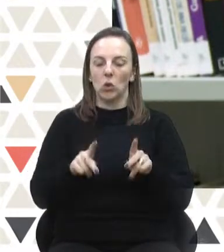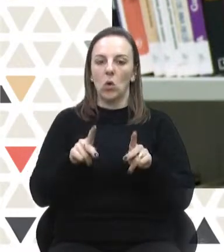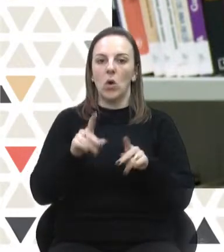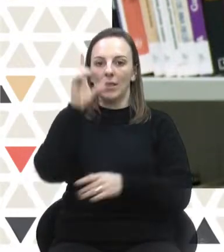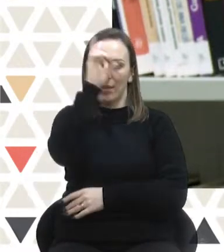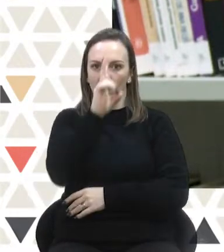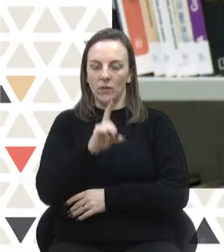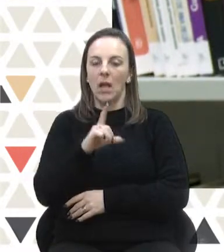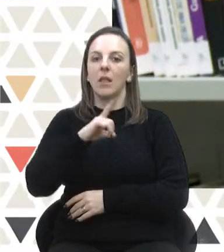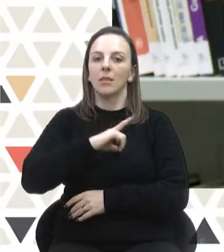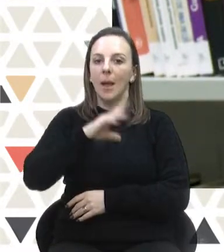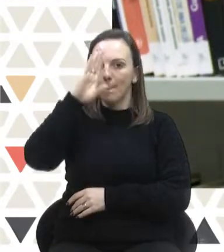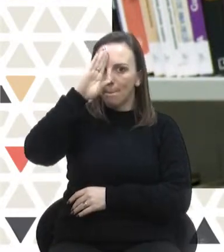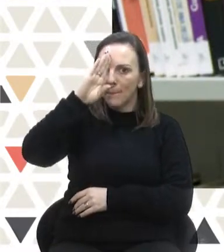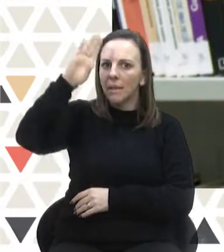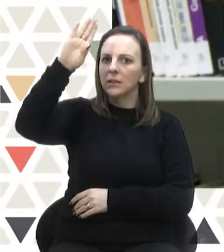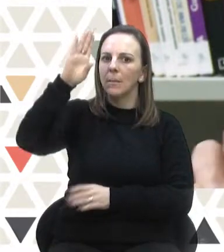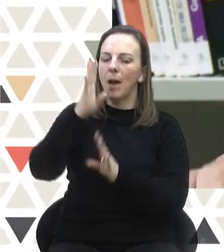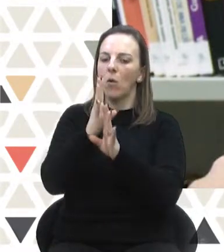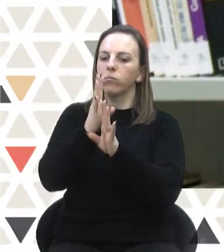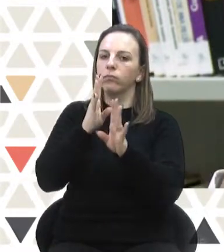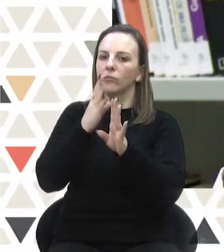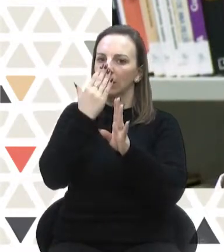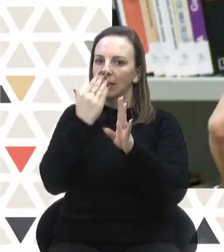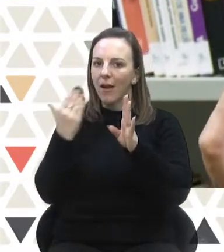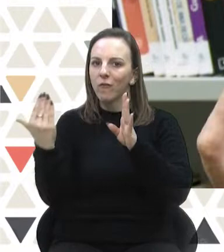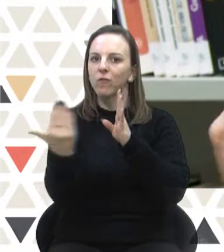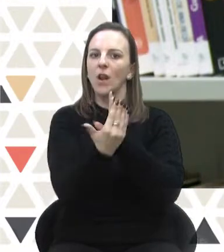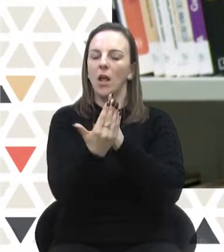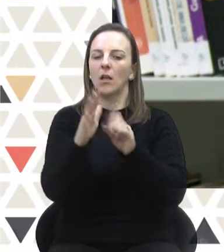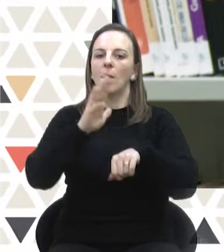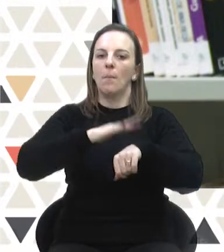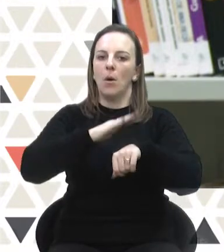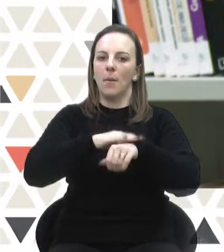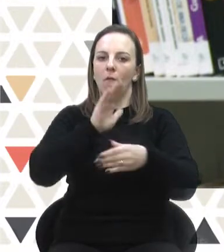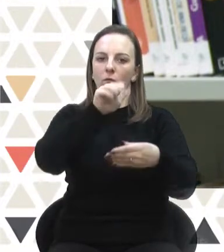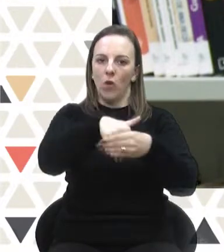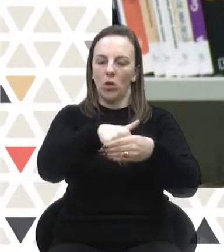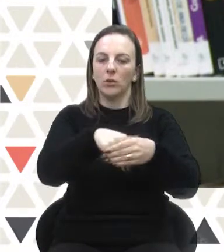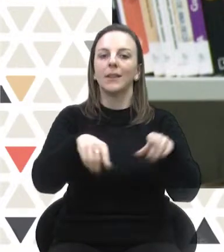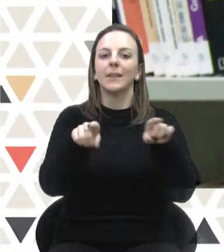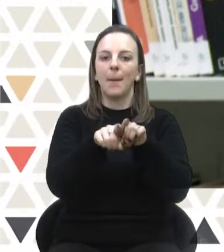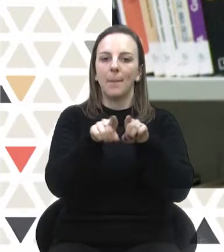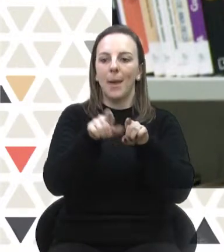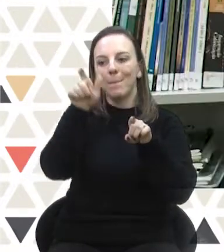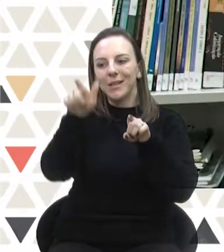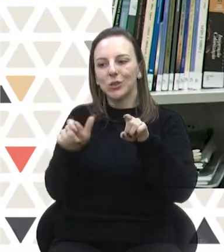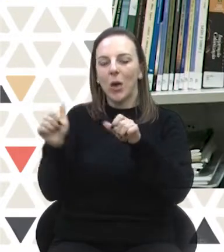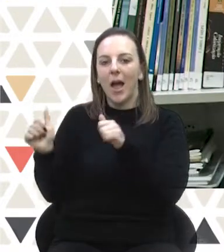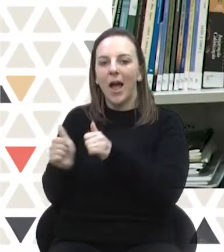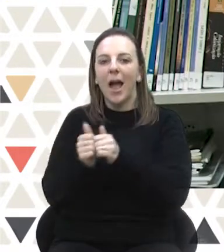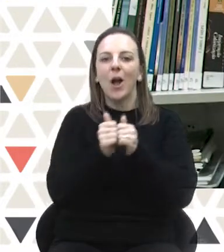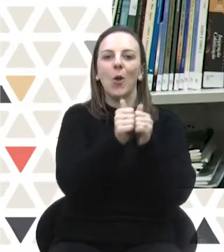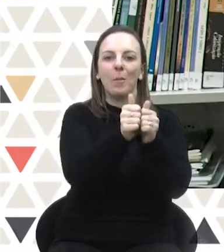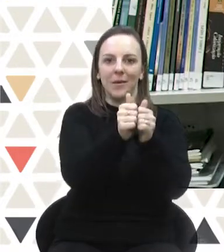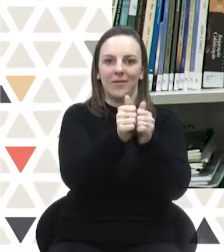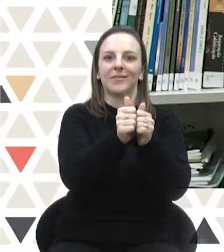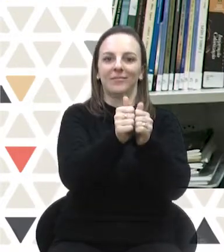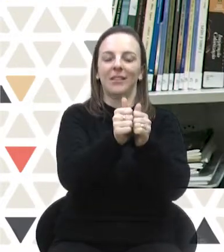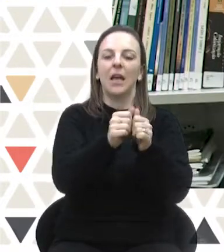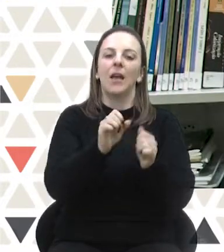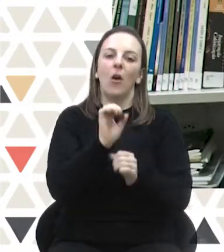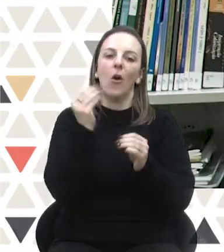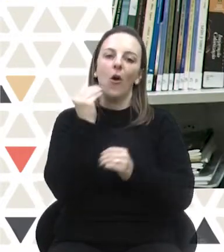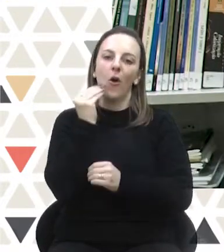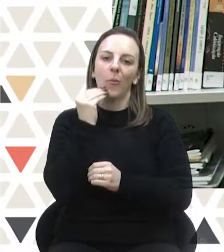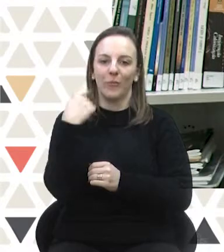deficiência tem prioridade no momento do voto e essa prioridade é extensiva ao acompanhante. Claro que o acompanhante tem que